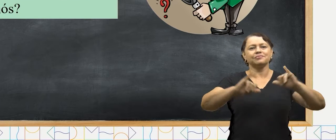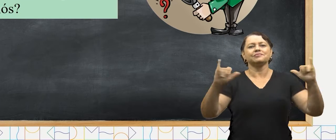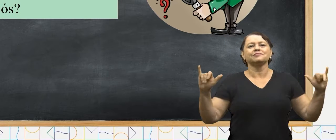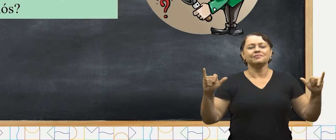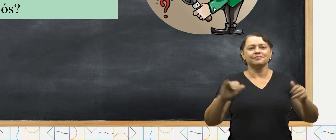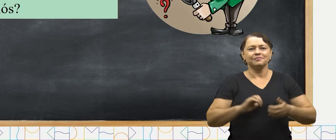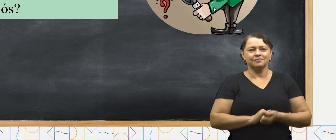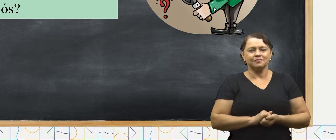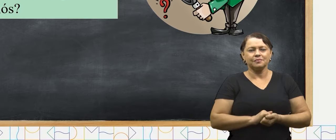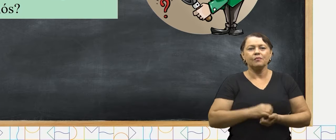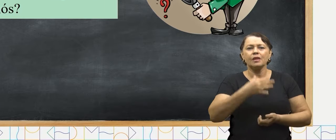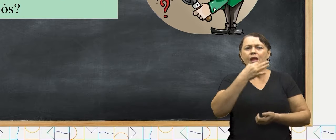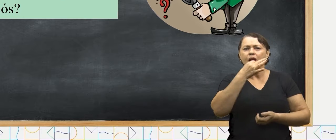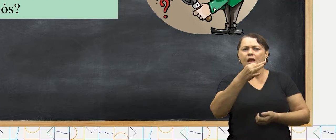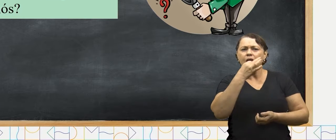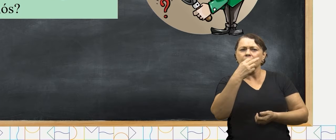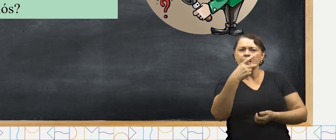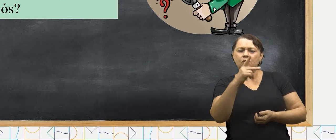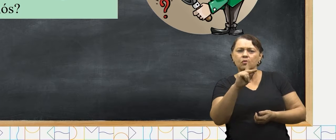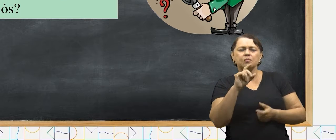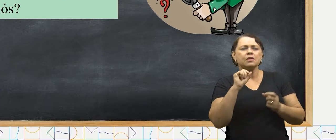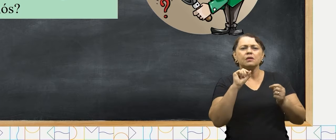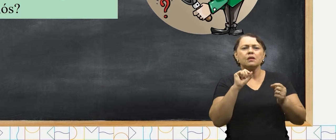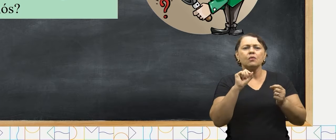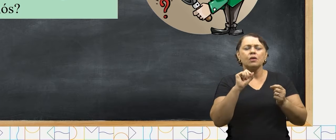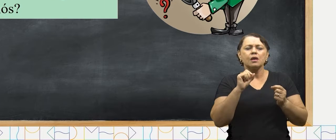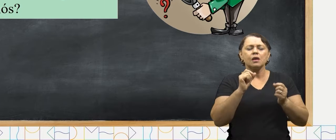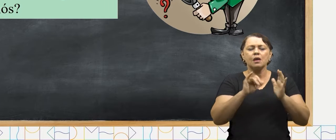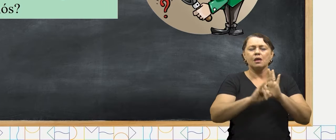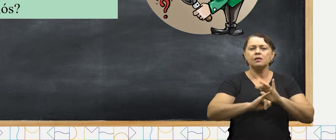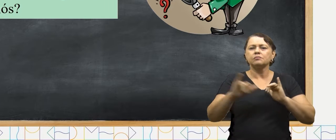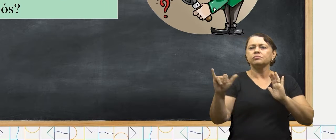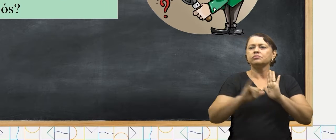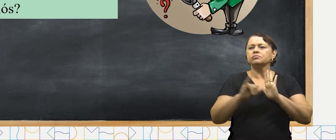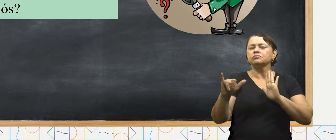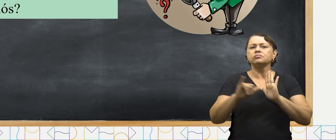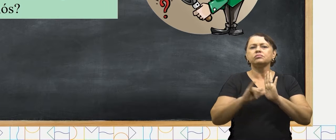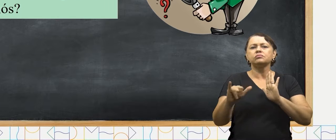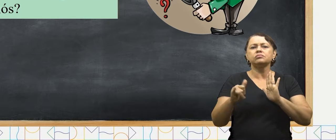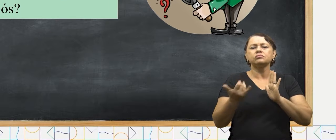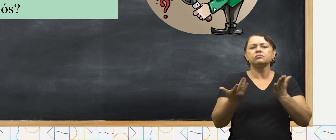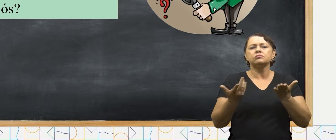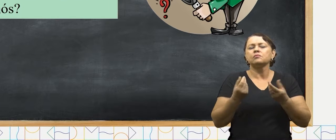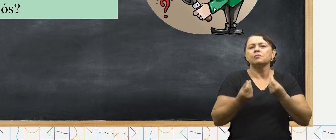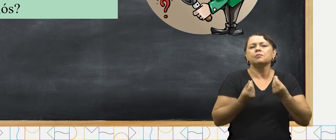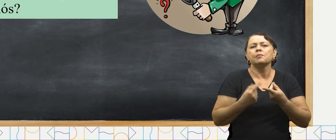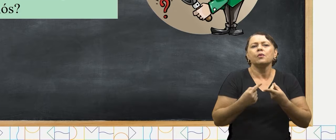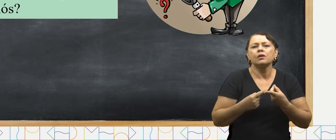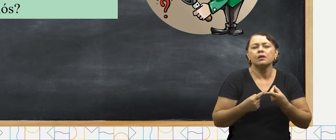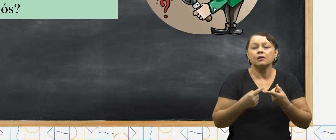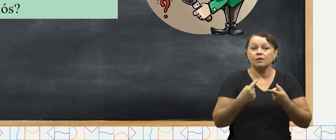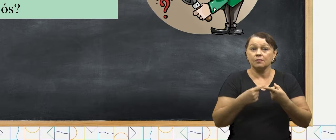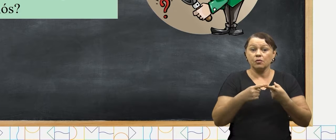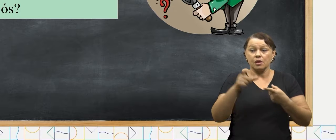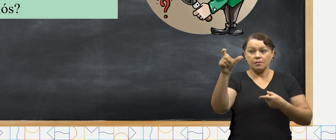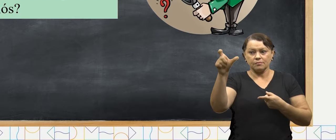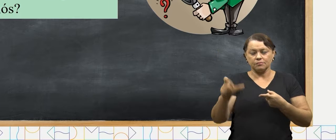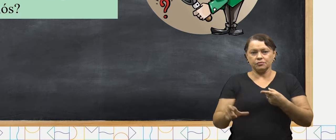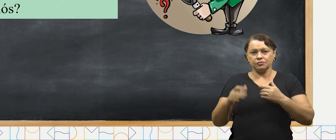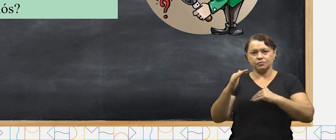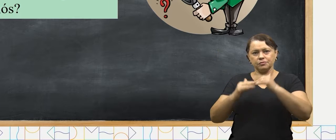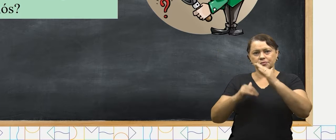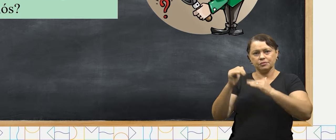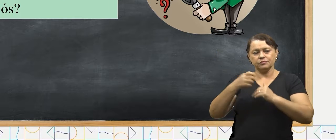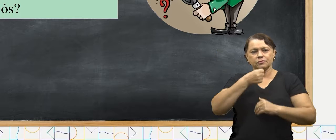quem você acha que esta notícia foi anunciada? Notícias são feitas por jornalistas